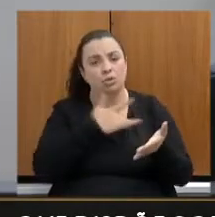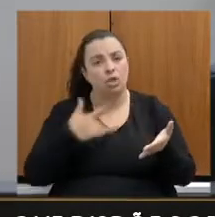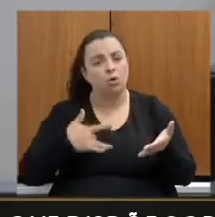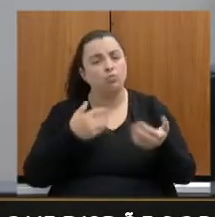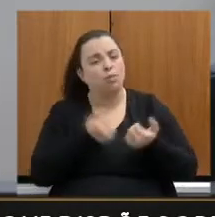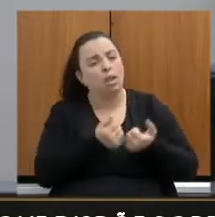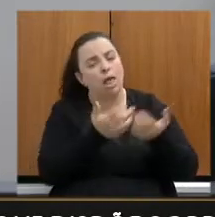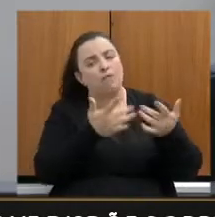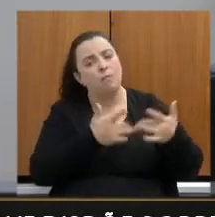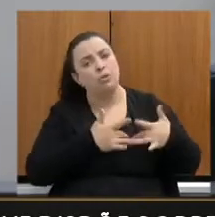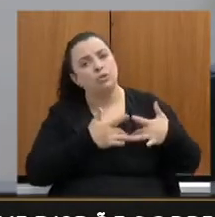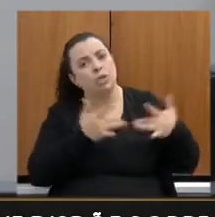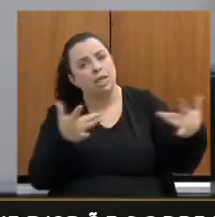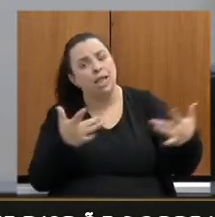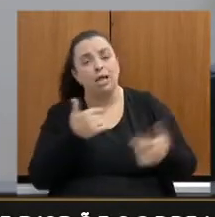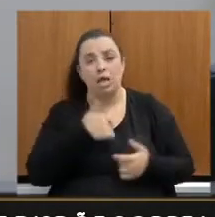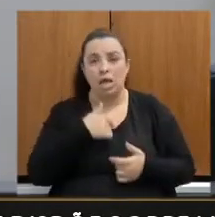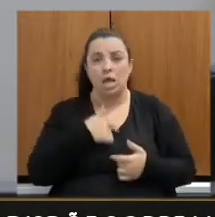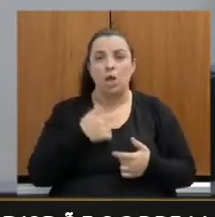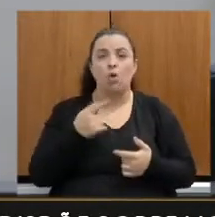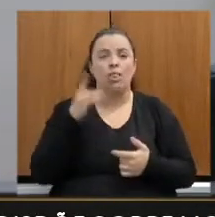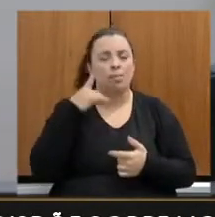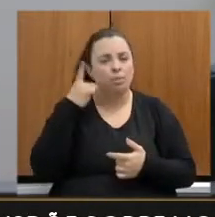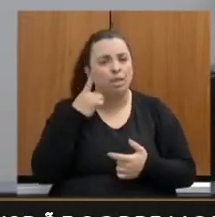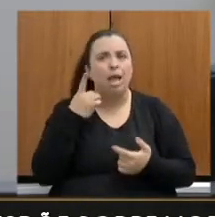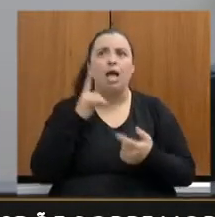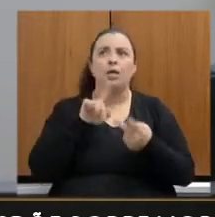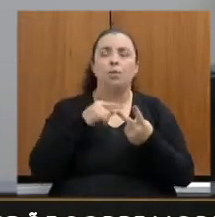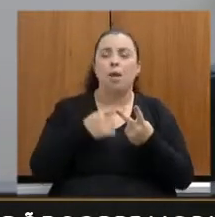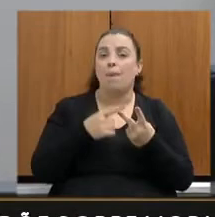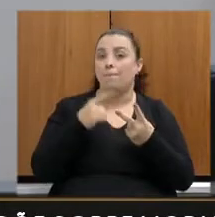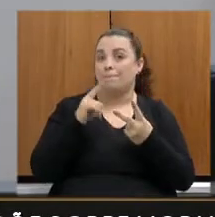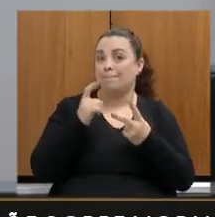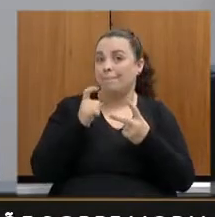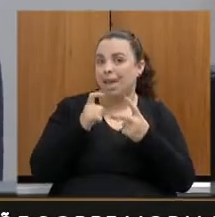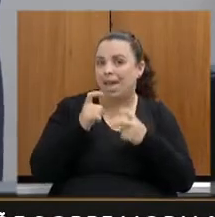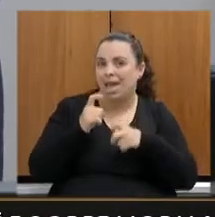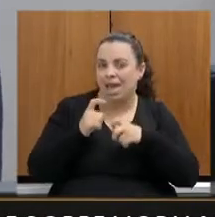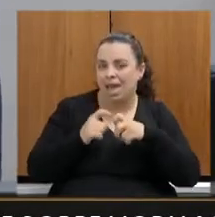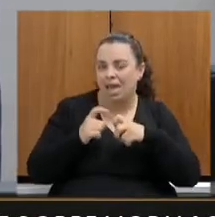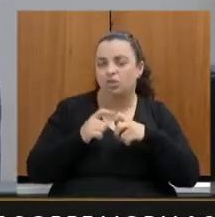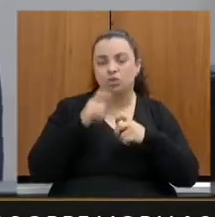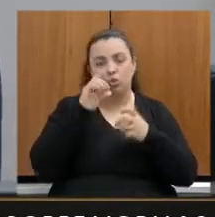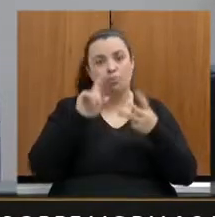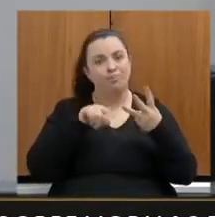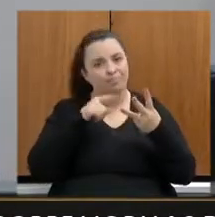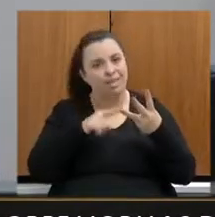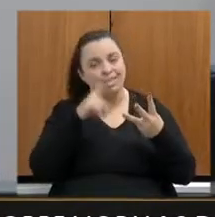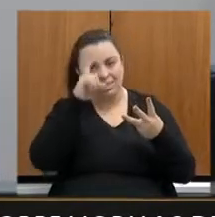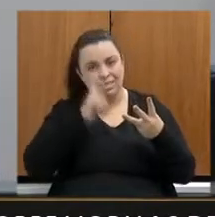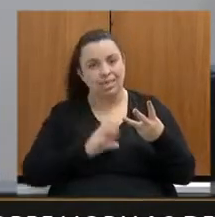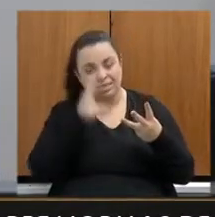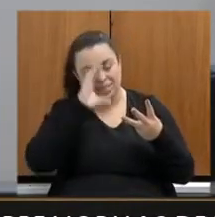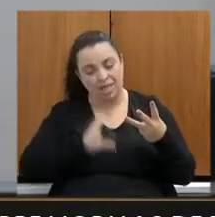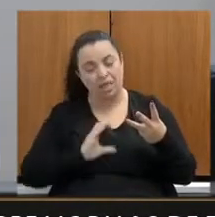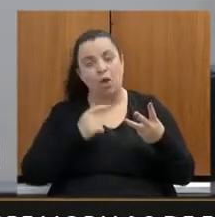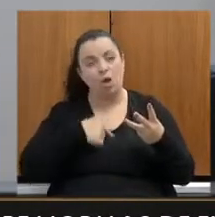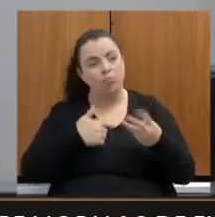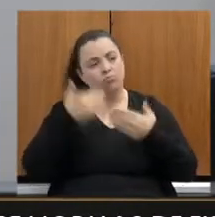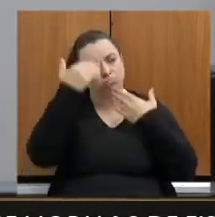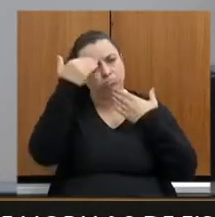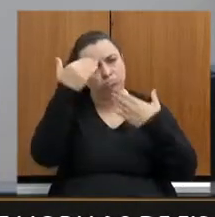de não só como Deputado como médico como cidadão e os nossos agradecimentos por tudo que fizeram